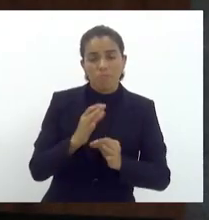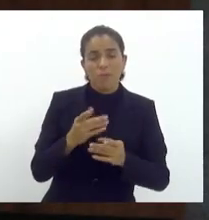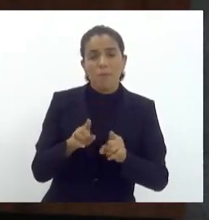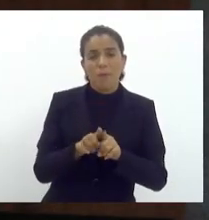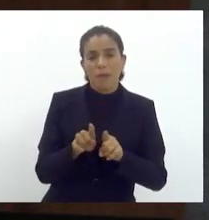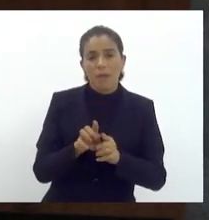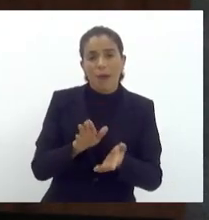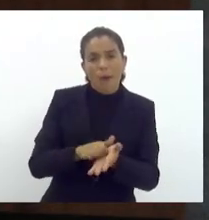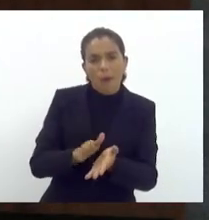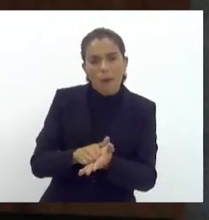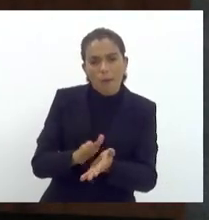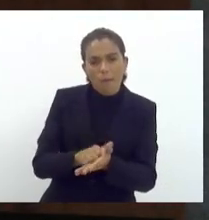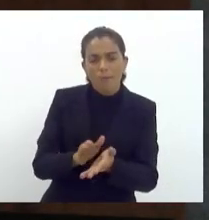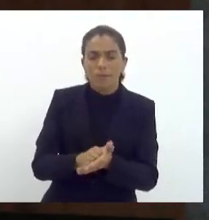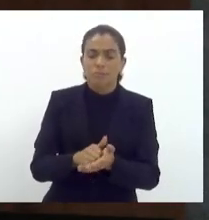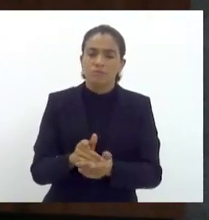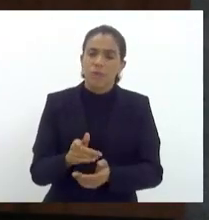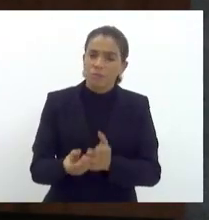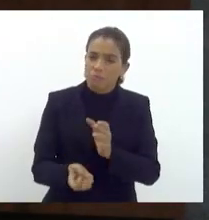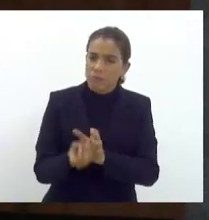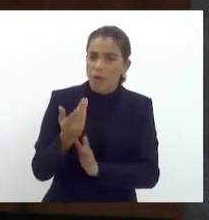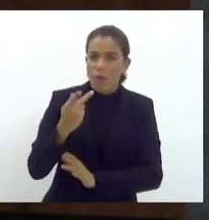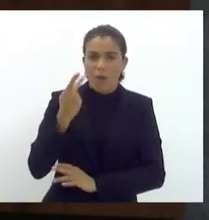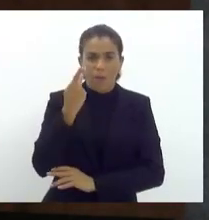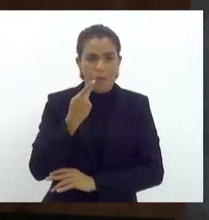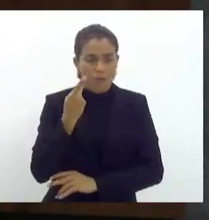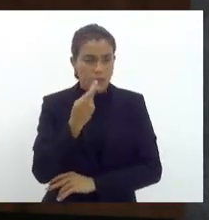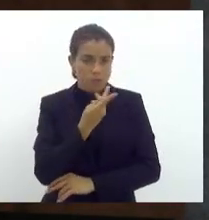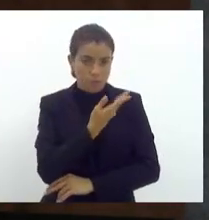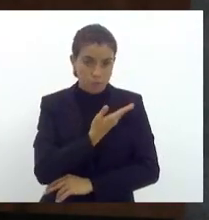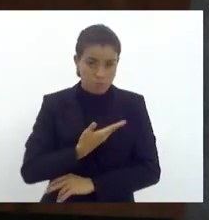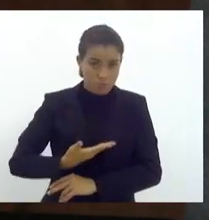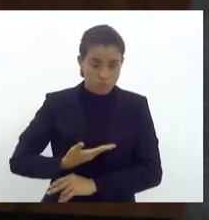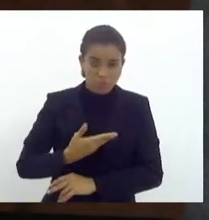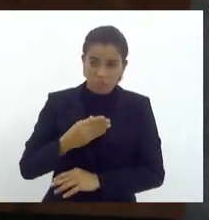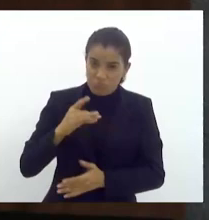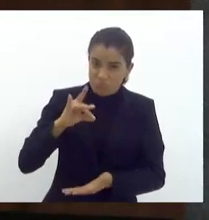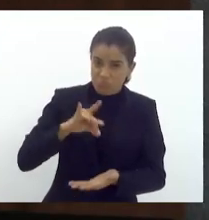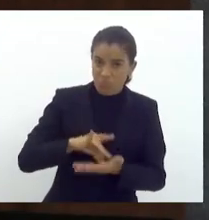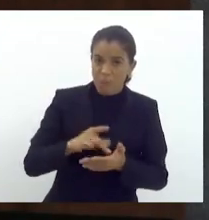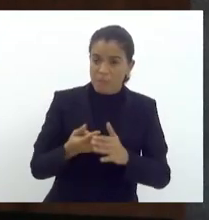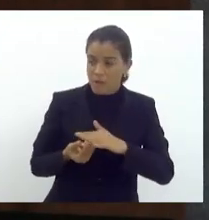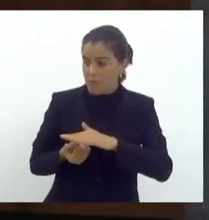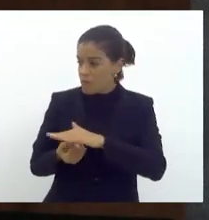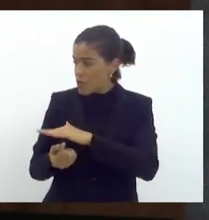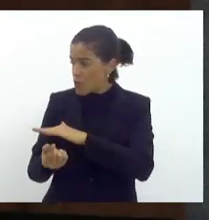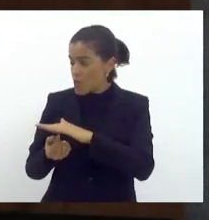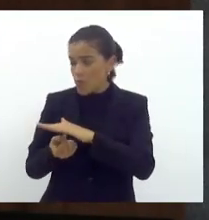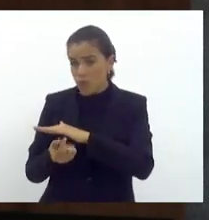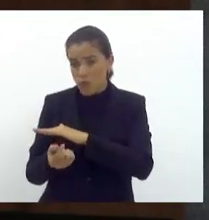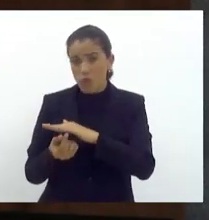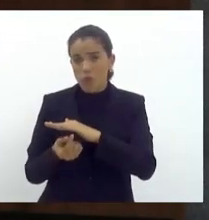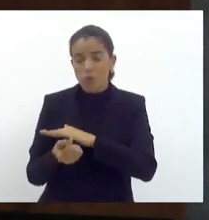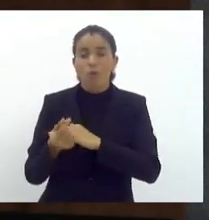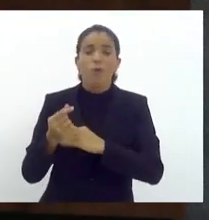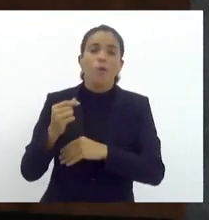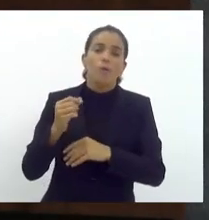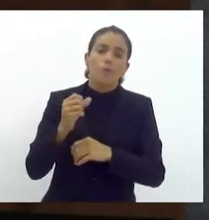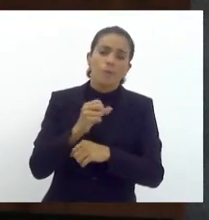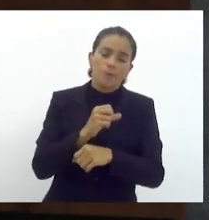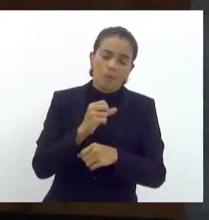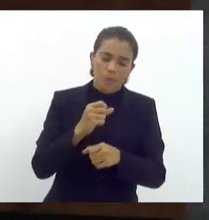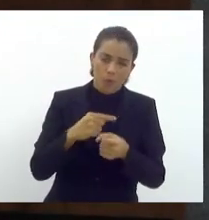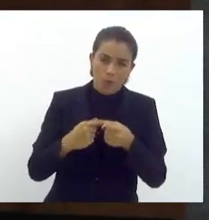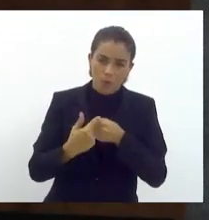para que haja uma política de fundo a fundo precisa até os Fundos municipais de habitação os